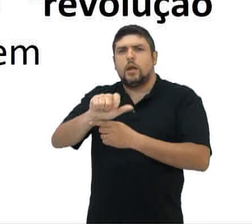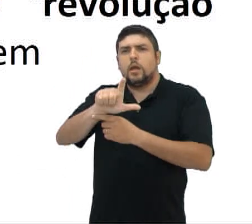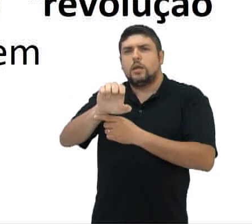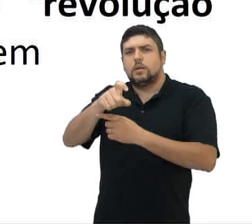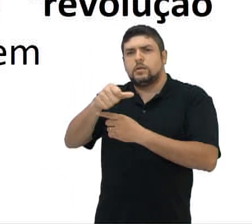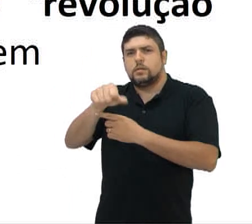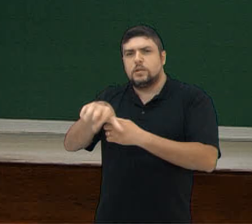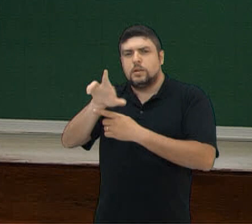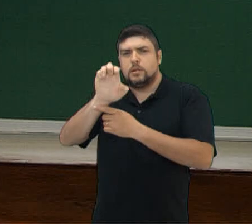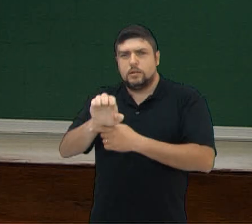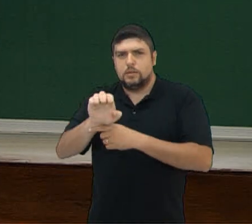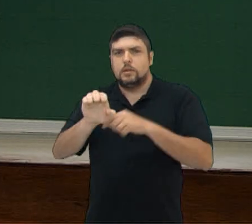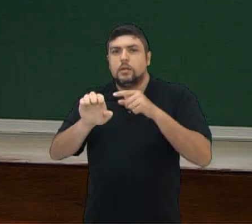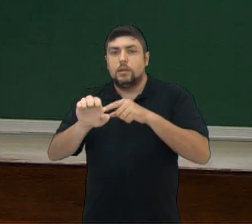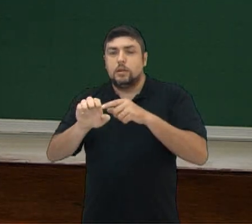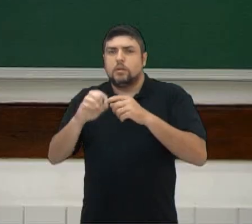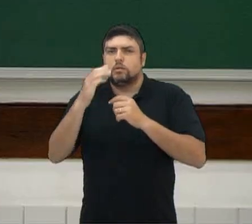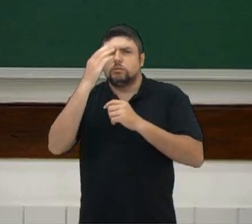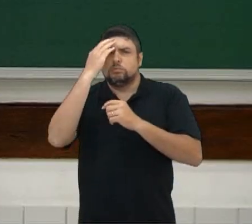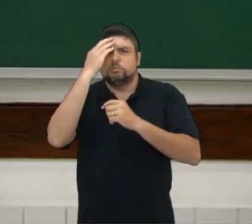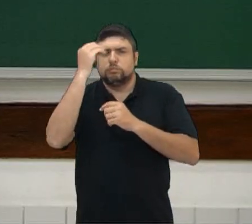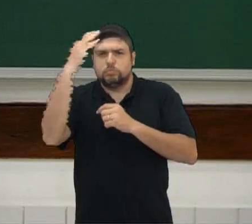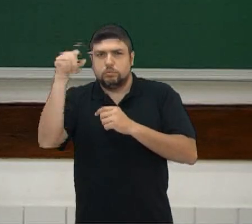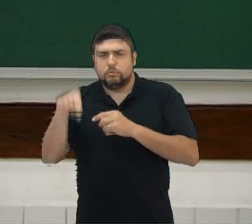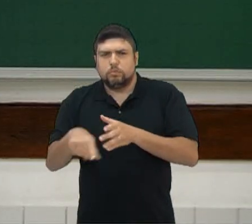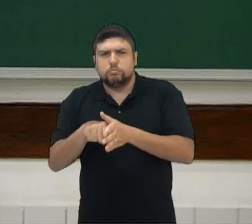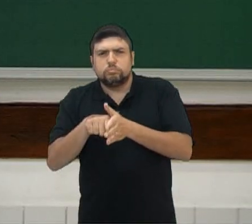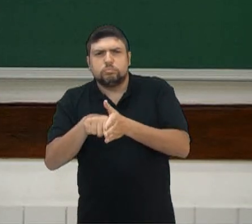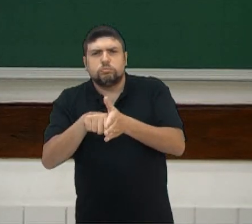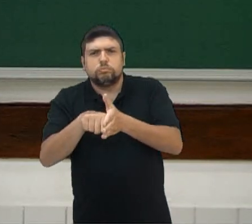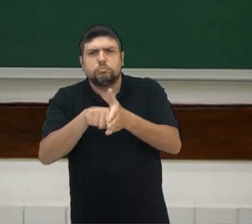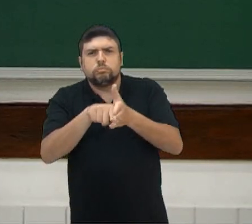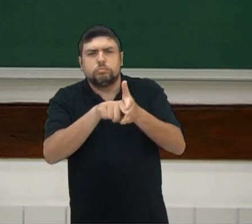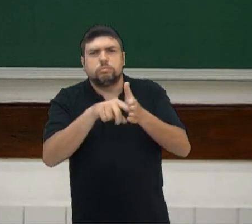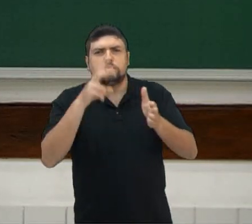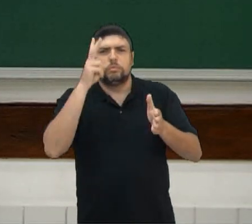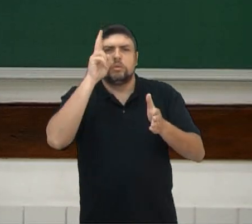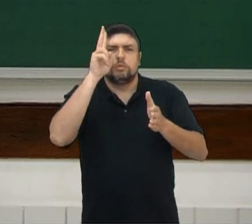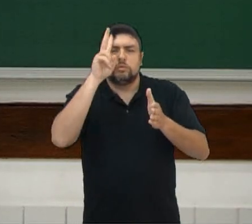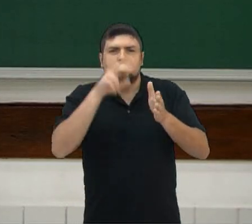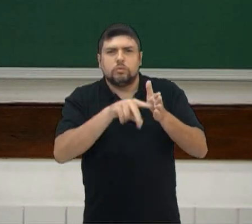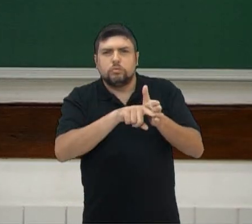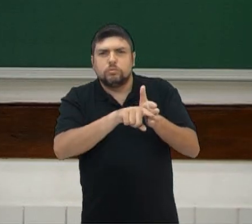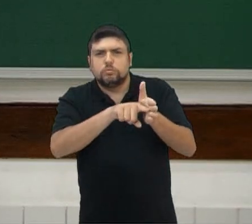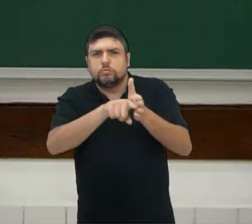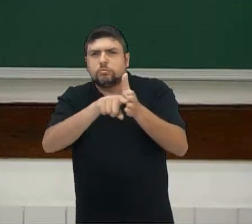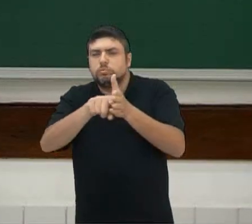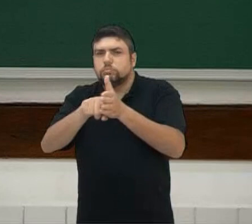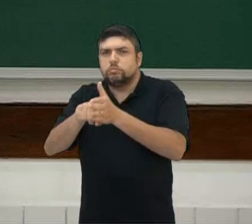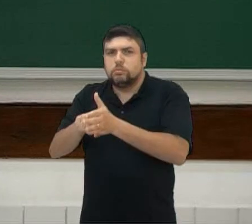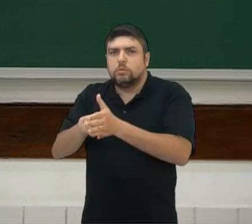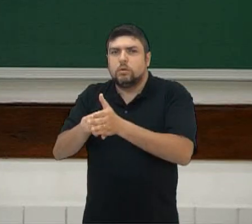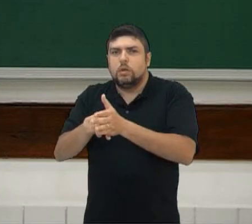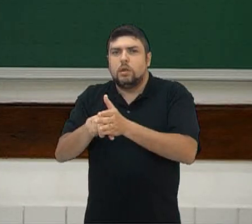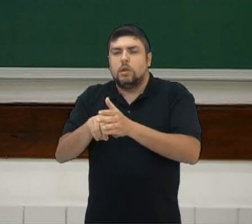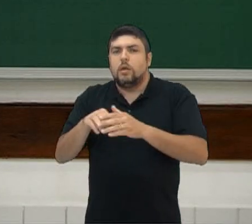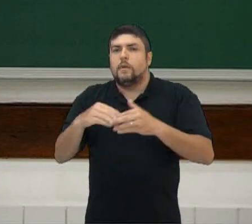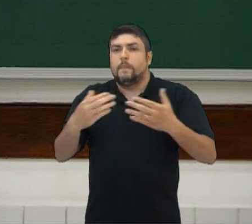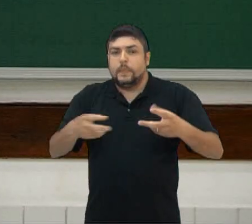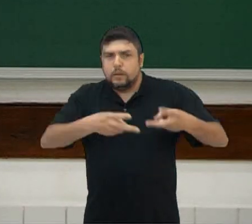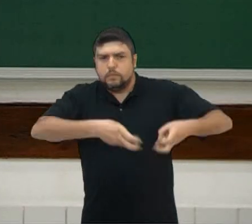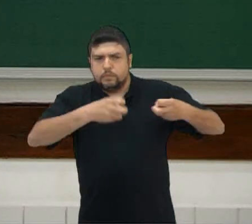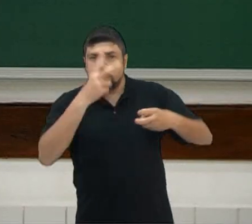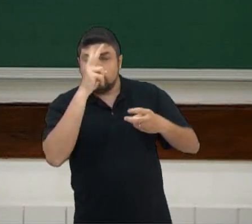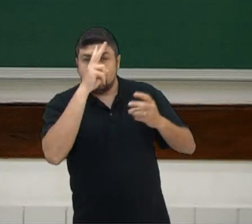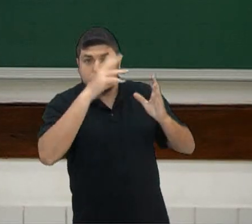era um historiador, filósofo e, então, vendo a história, ele denominou esse